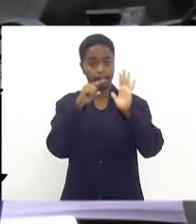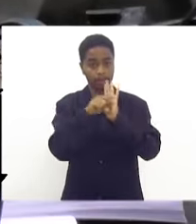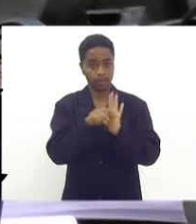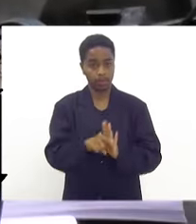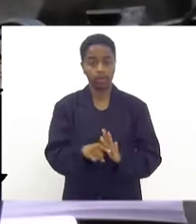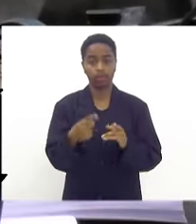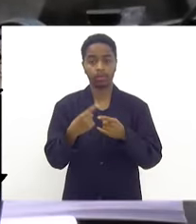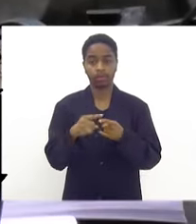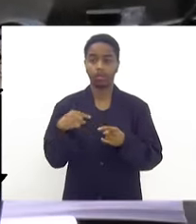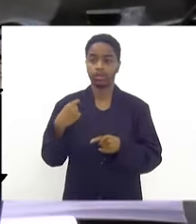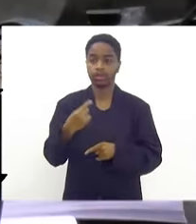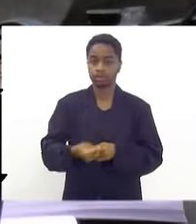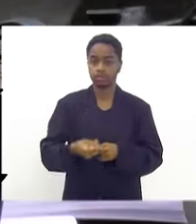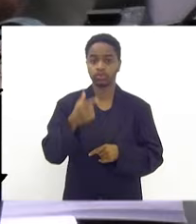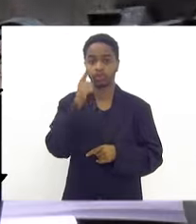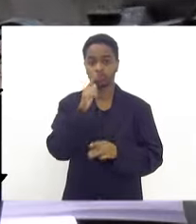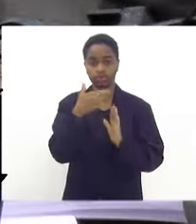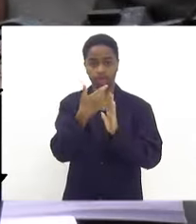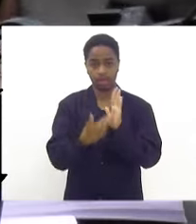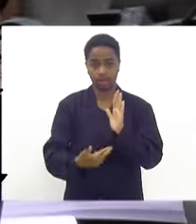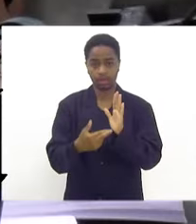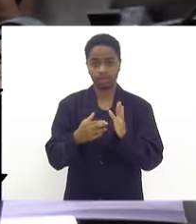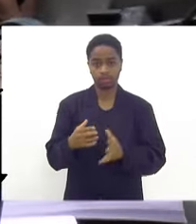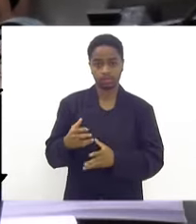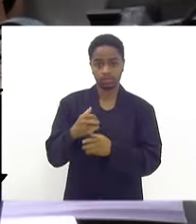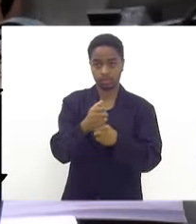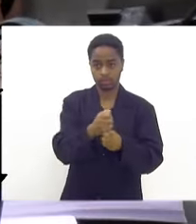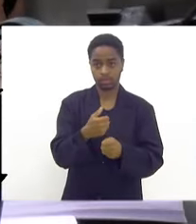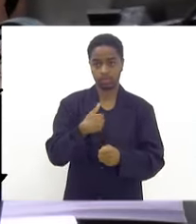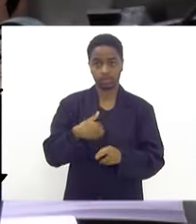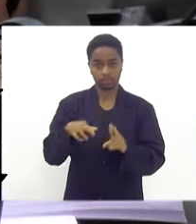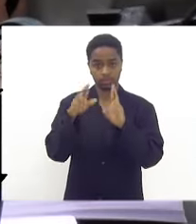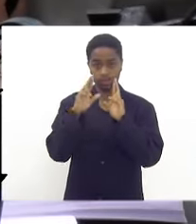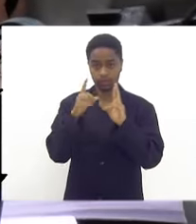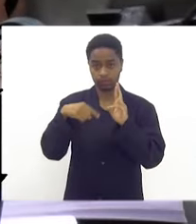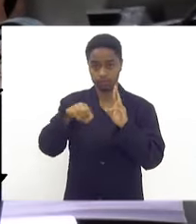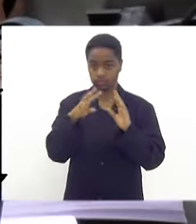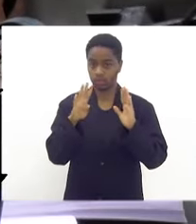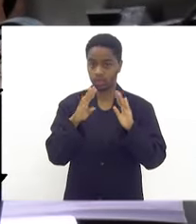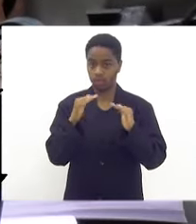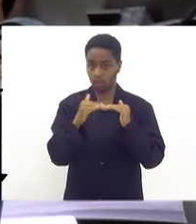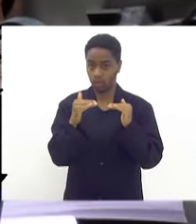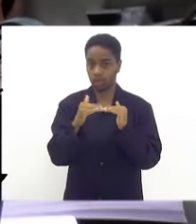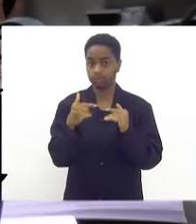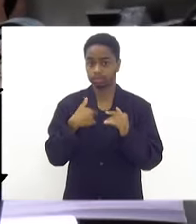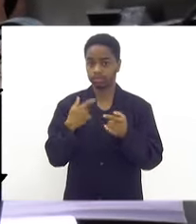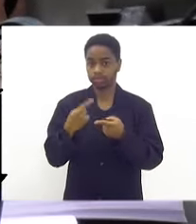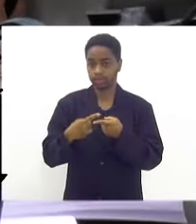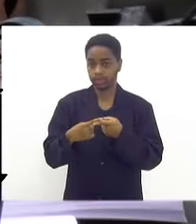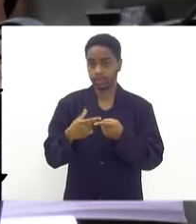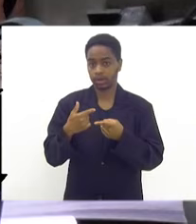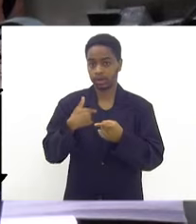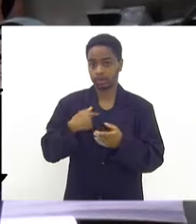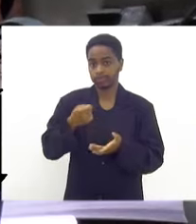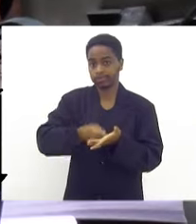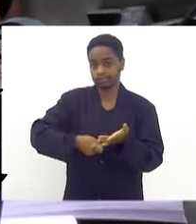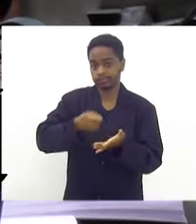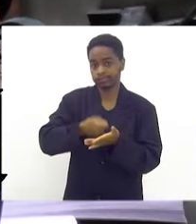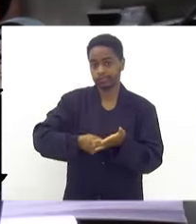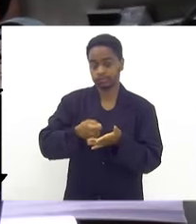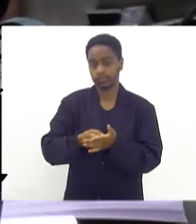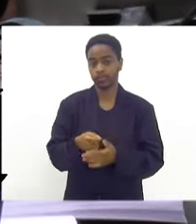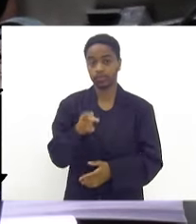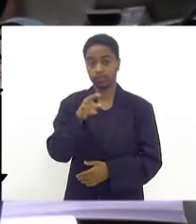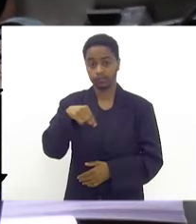a minha posição no meu relatório final que eu espero que todos venham concordar que eu tô sendo insistente e tem estudado a matéria a fundo em algum momento IBAM